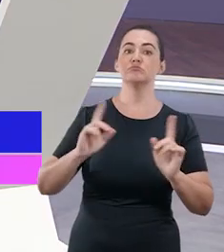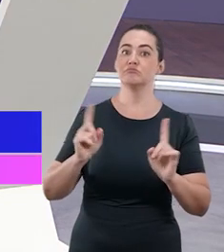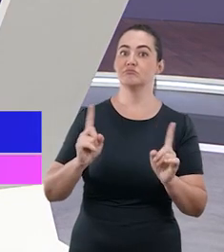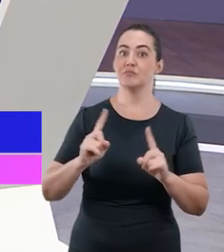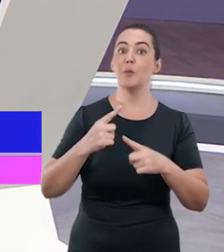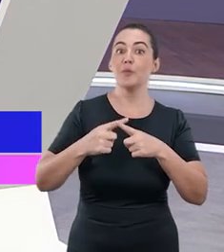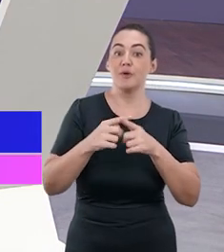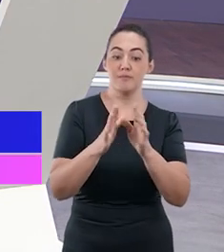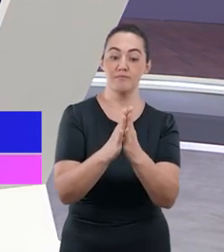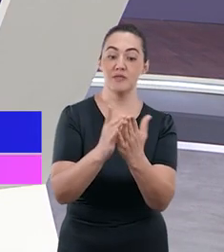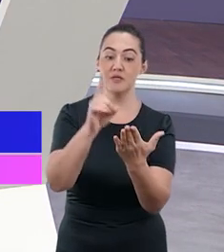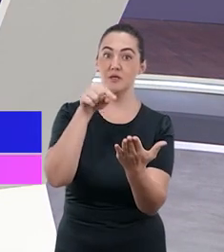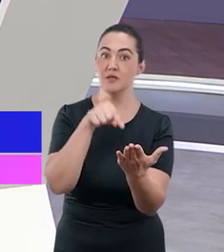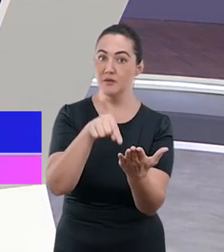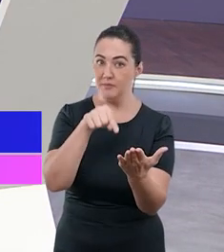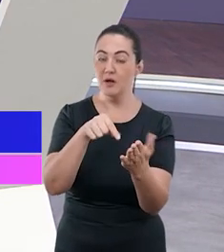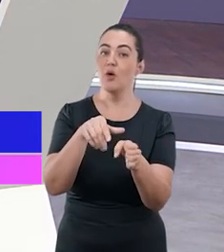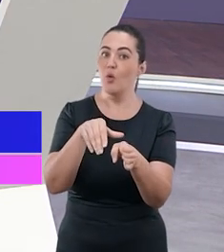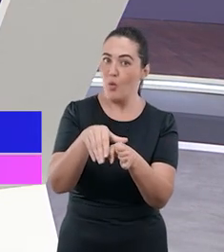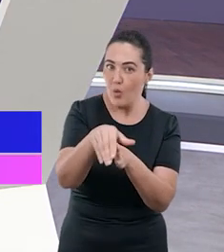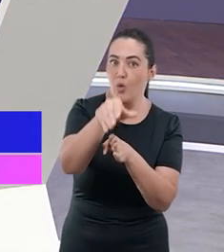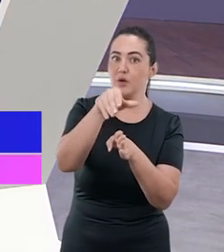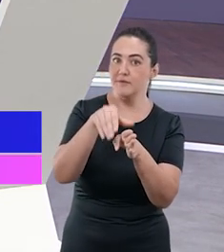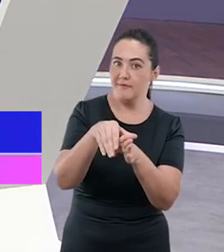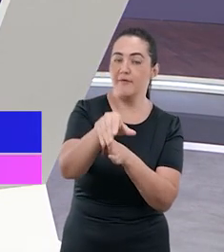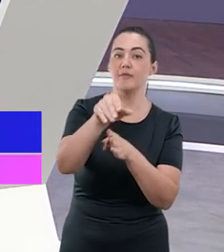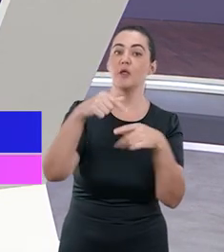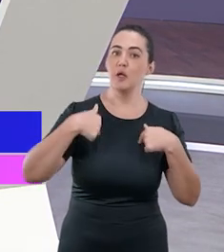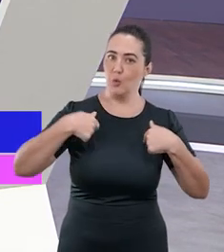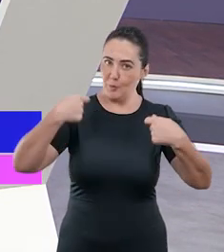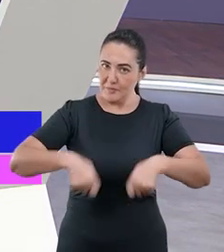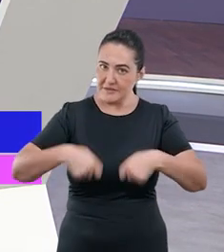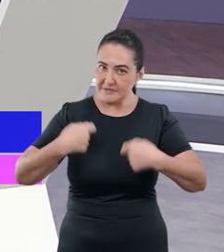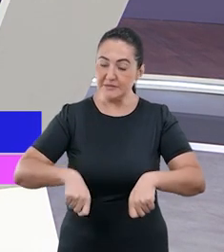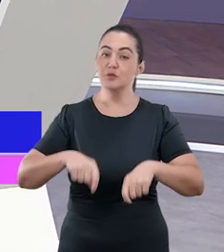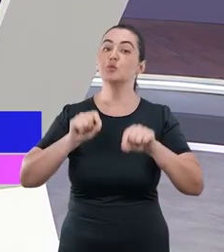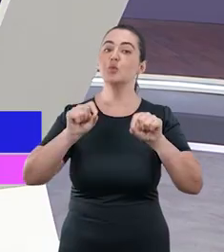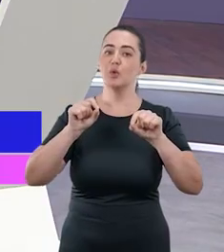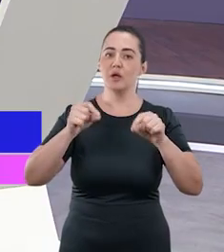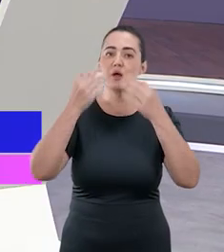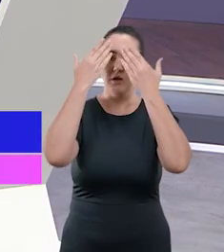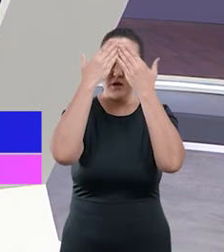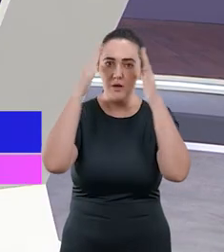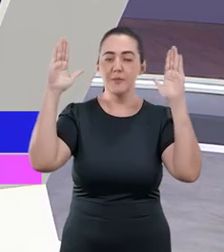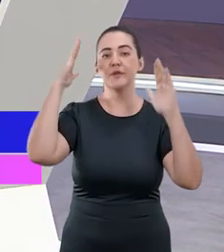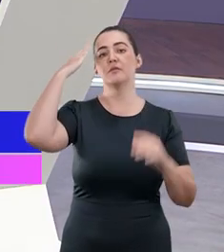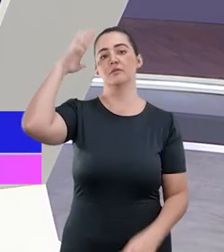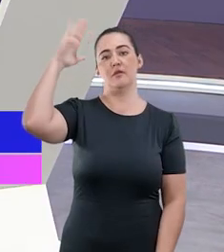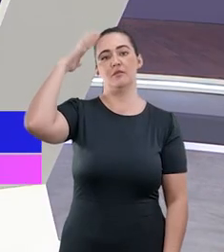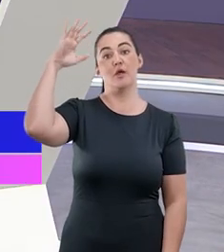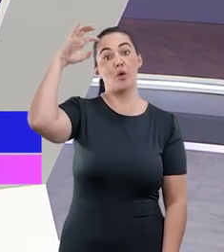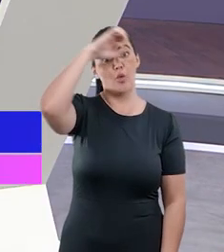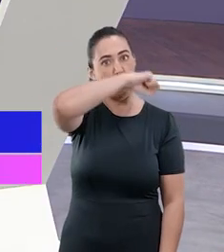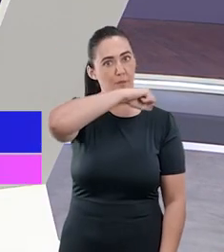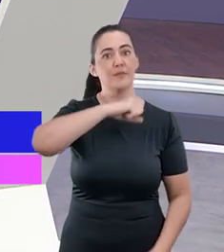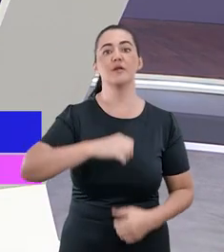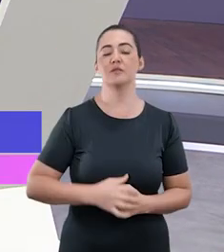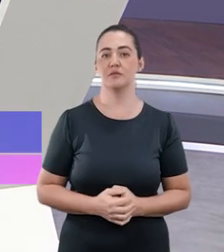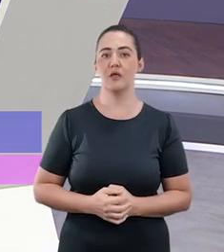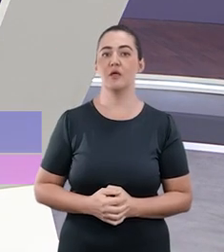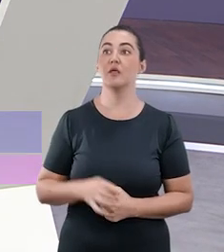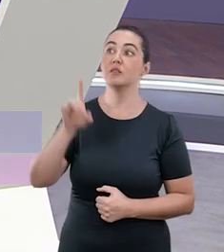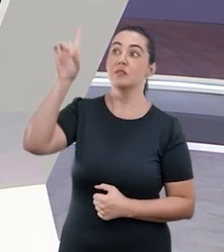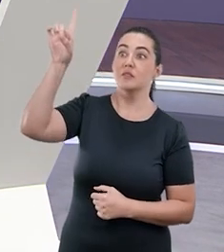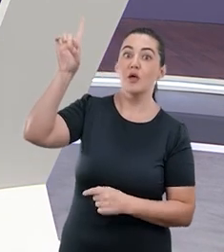vai me orientar que eu preciso, nesse quesito de fé, buscar entender e compreender aquilo que Deus tem para